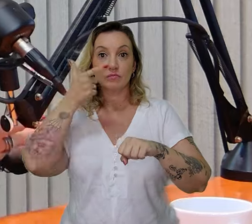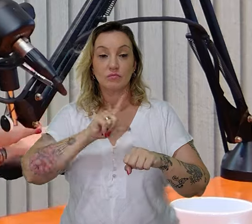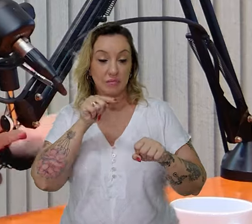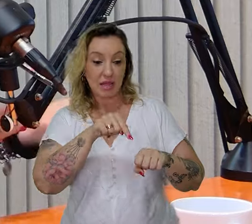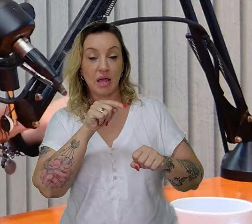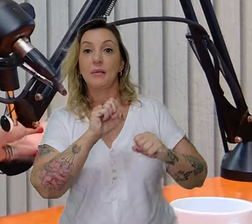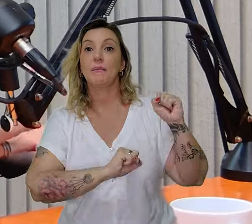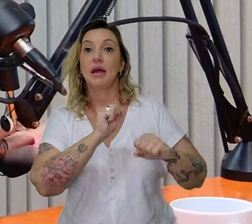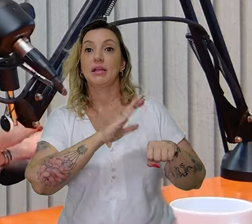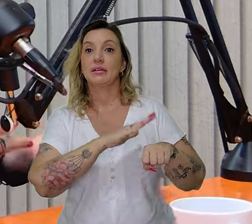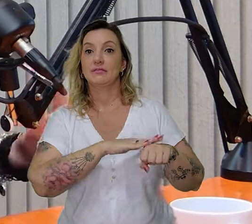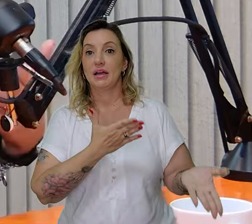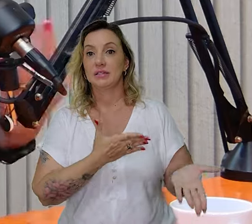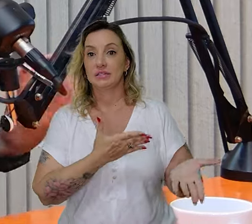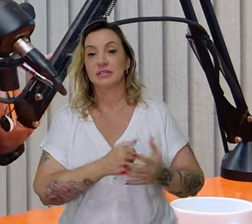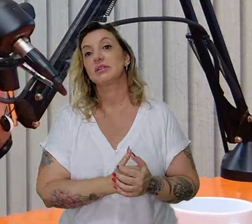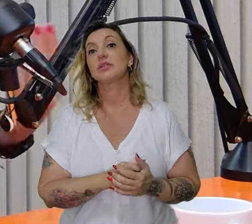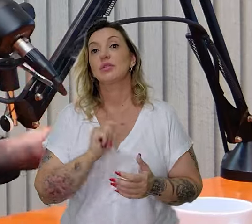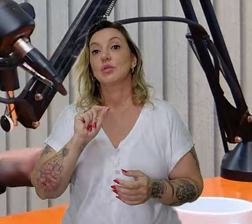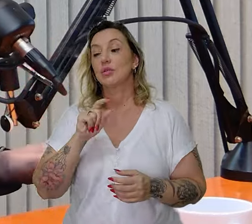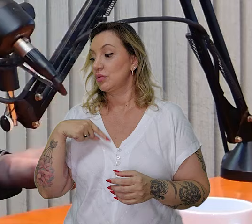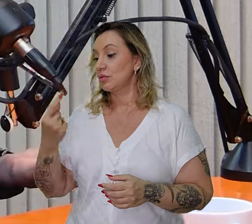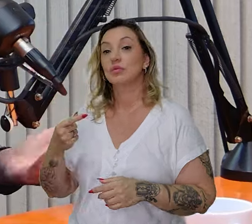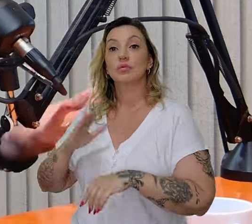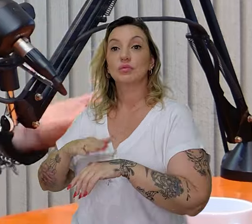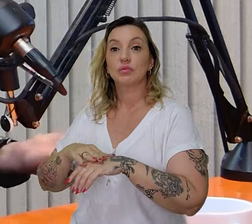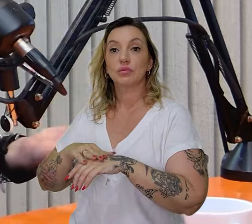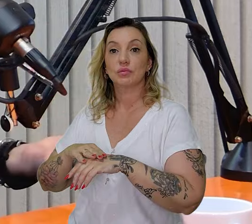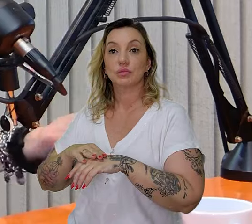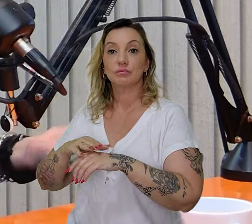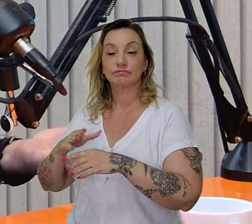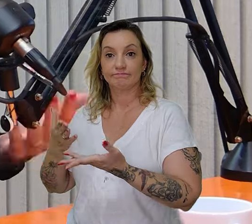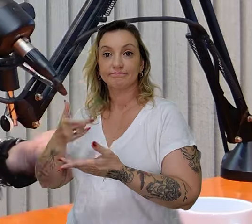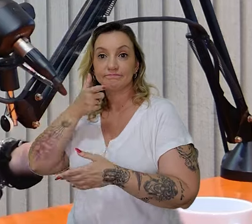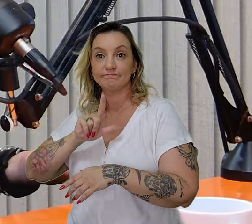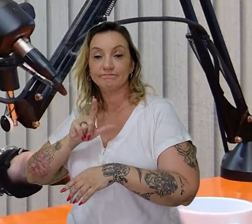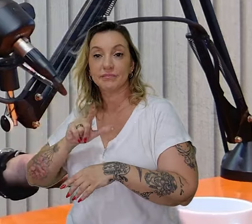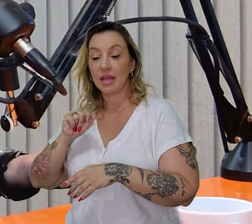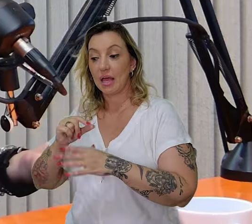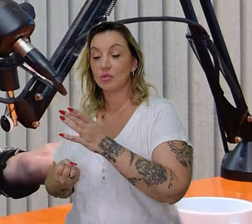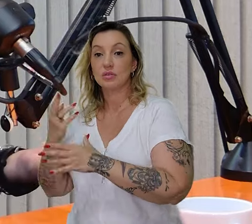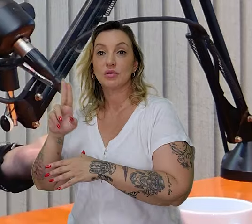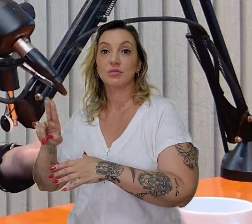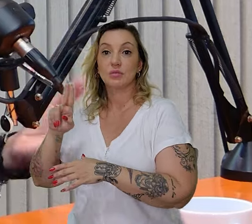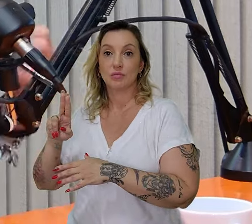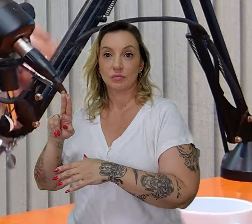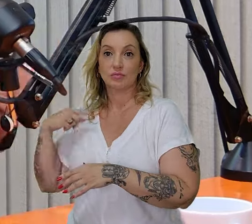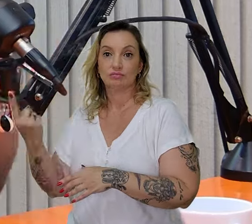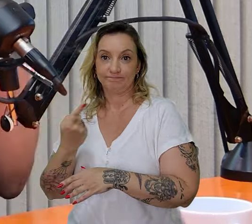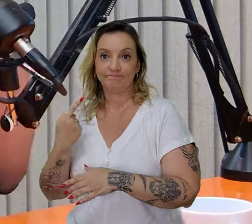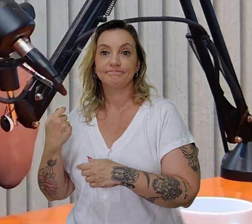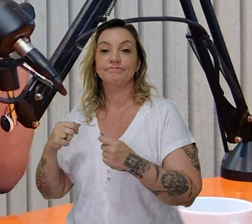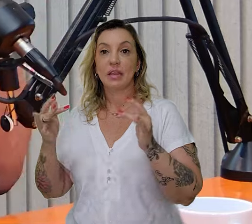acabar sendo feito por uma máquina Uhum E o que a gente consegue fazer que a máquina não consegue fazer é usar a nossa criatividade né então a